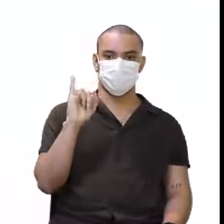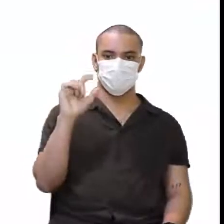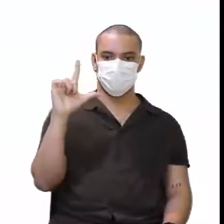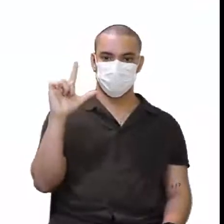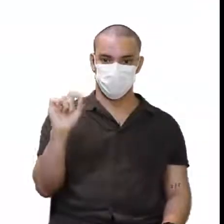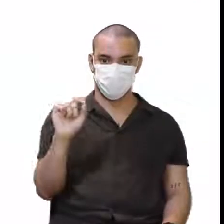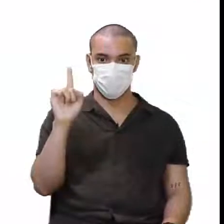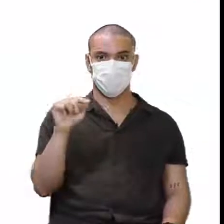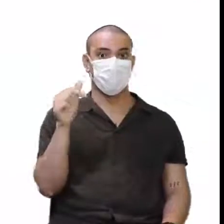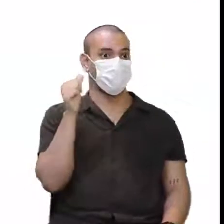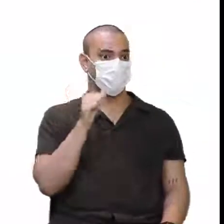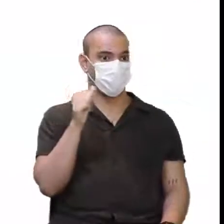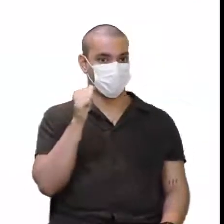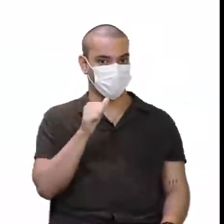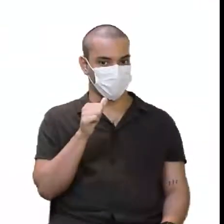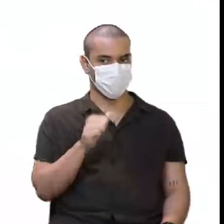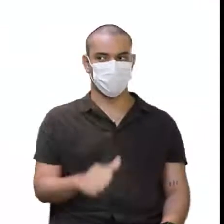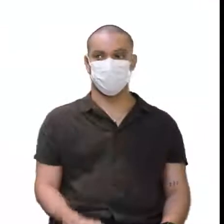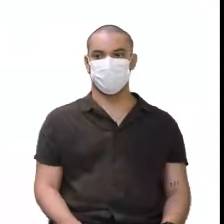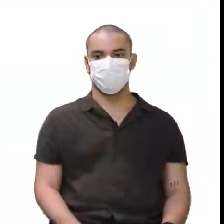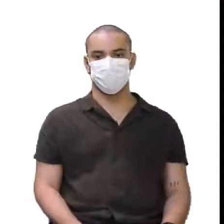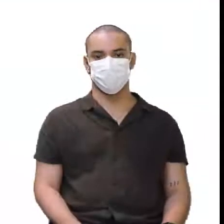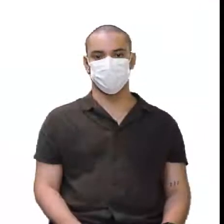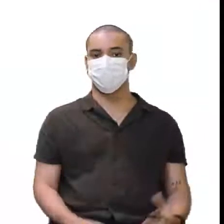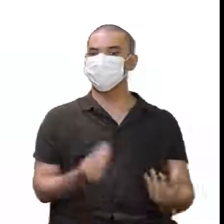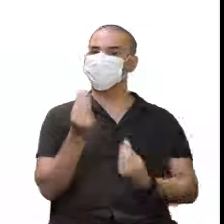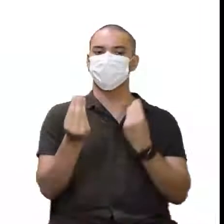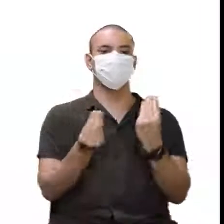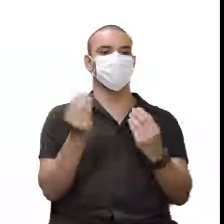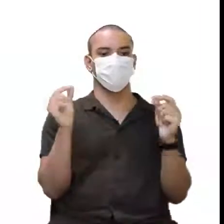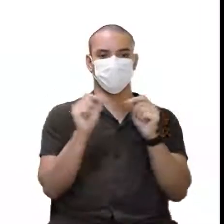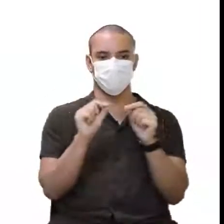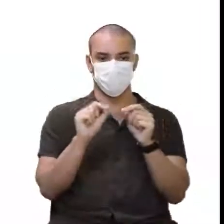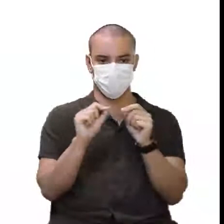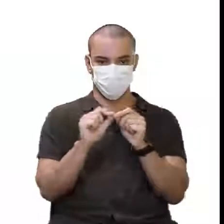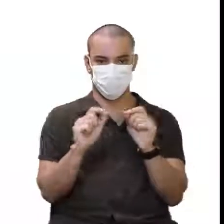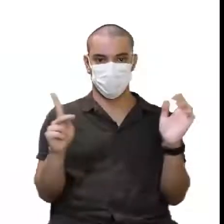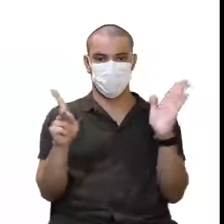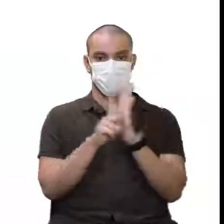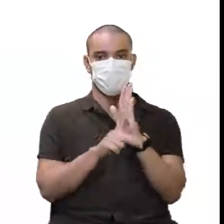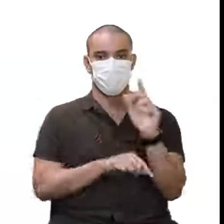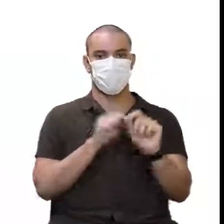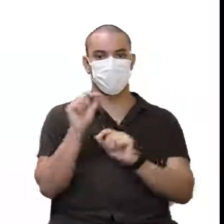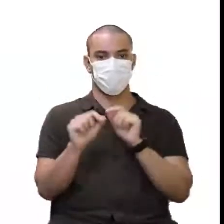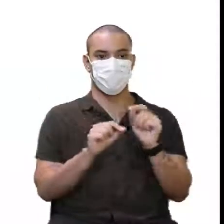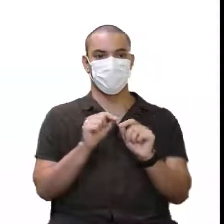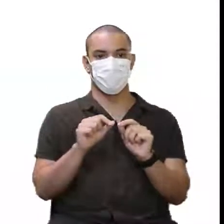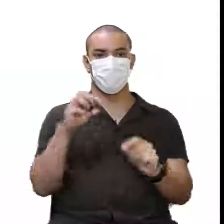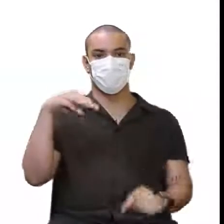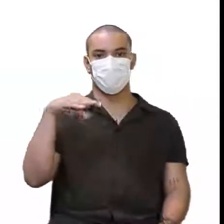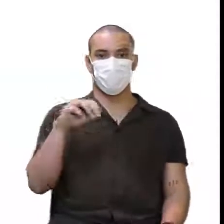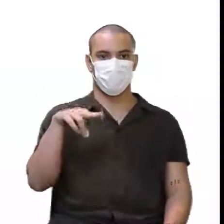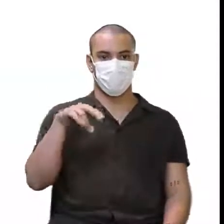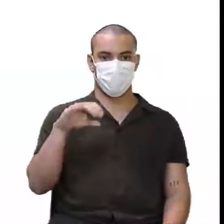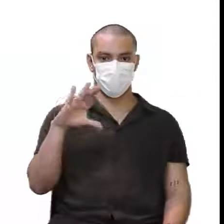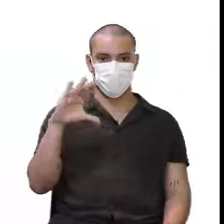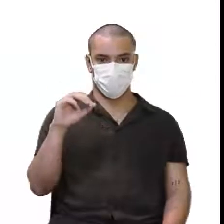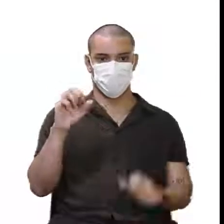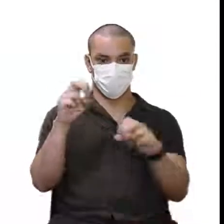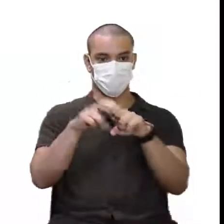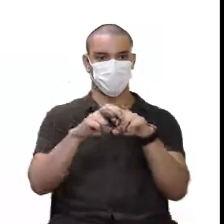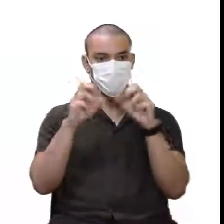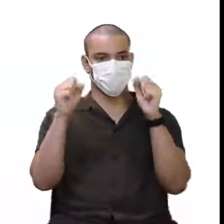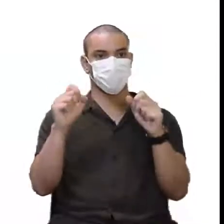e a estrutura feminina. Como se trata de uma espécie monóica, então eles